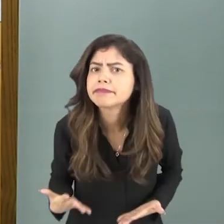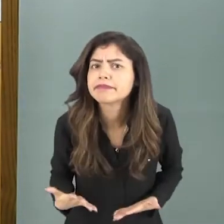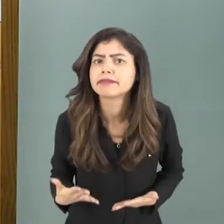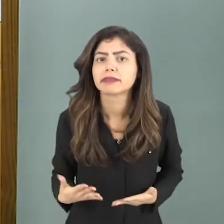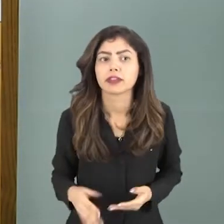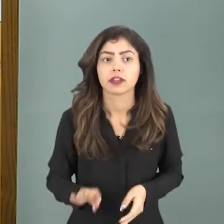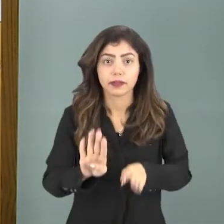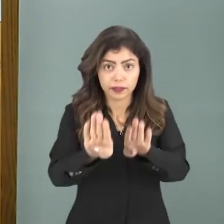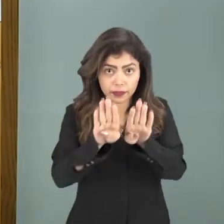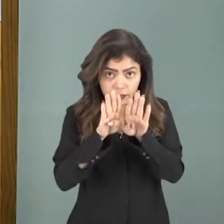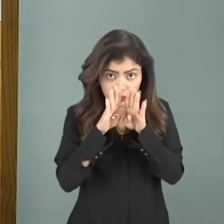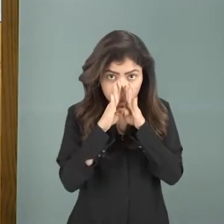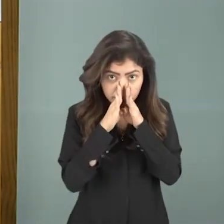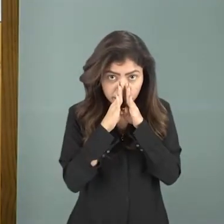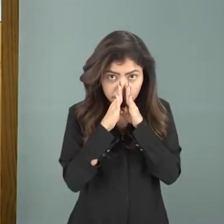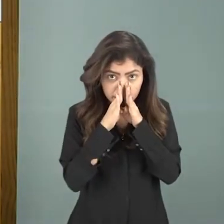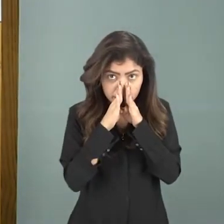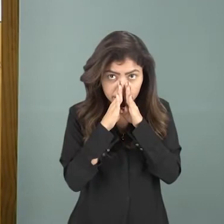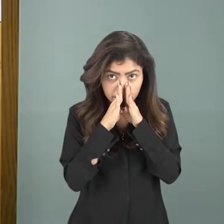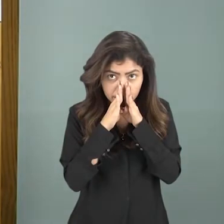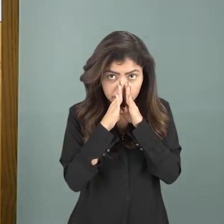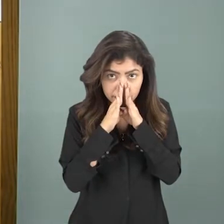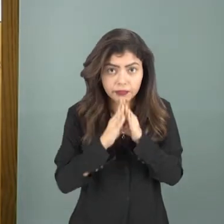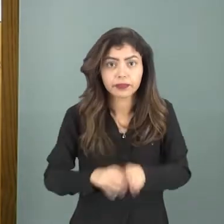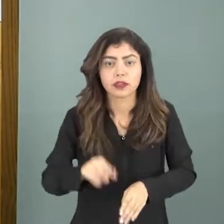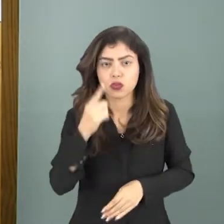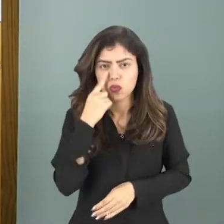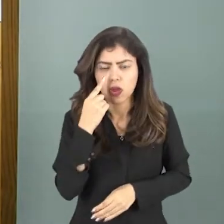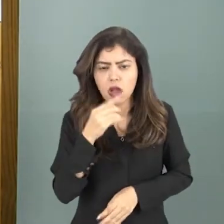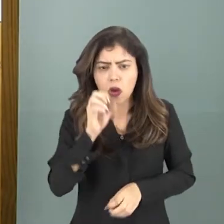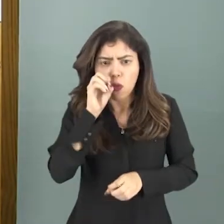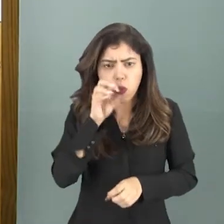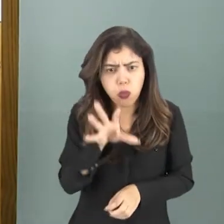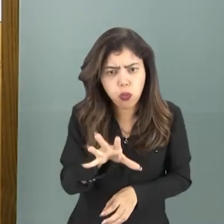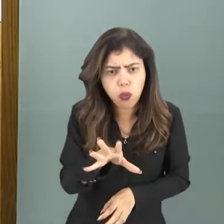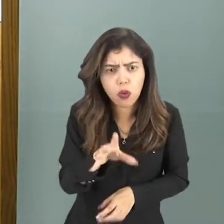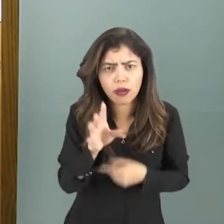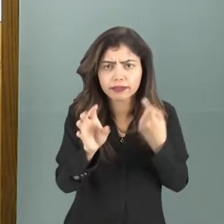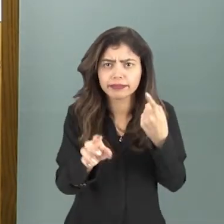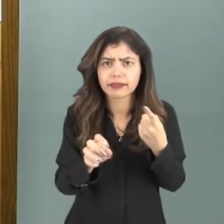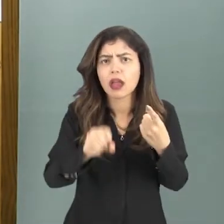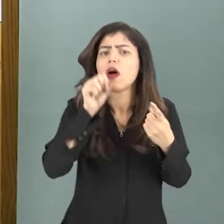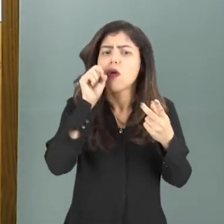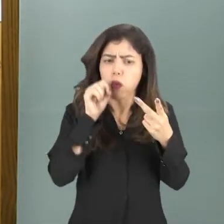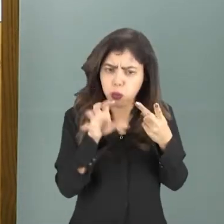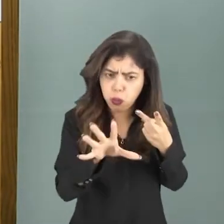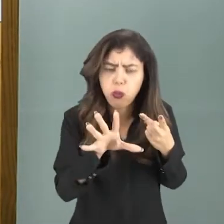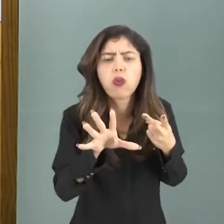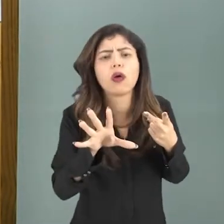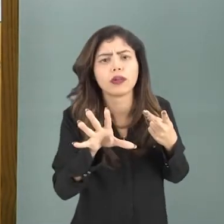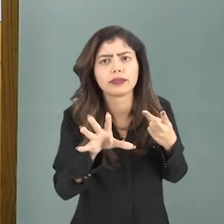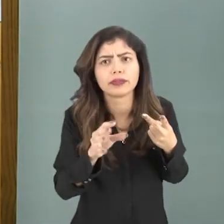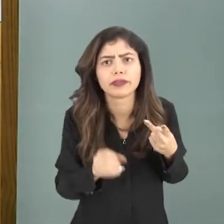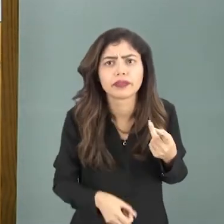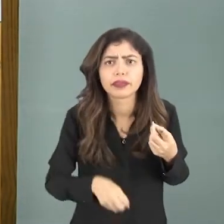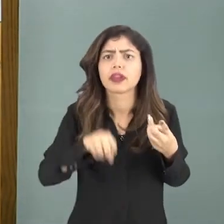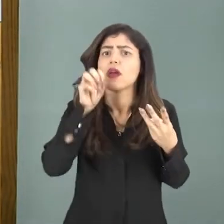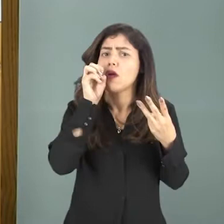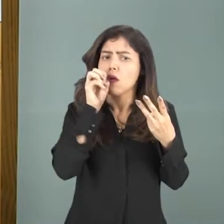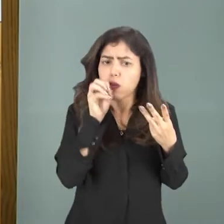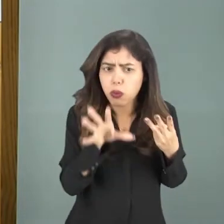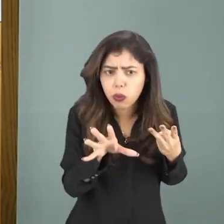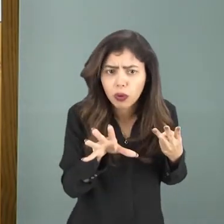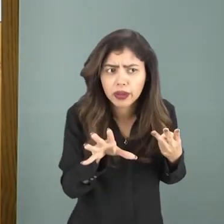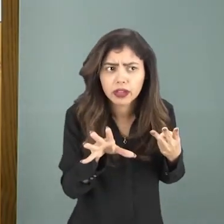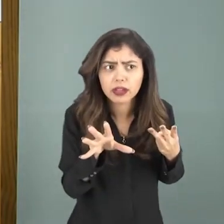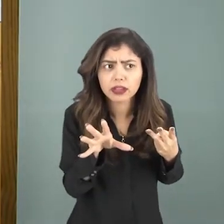aí. Os porquinhos não abriram a porta. Então o lobo mau soprou uma vez, soprou duas vezes.